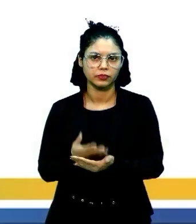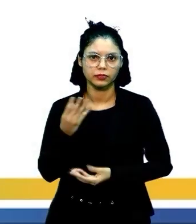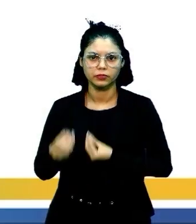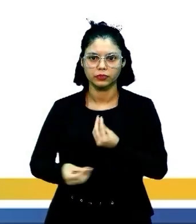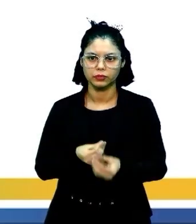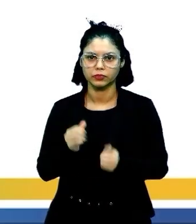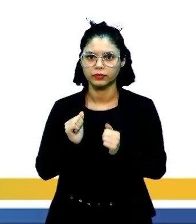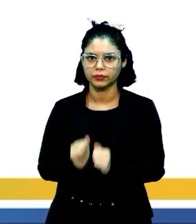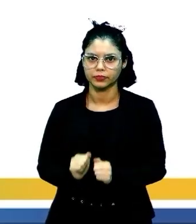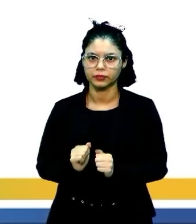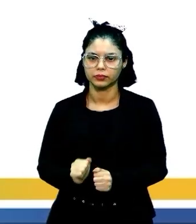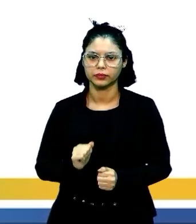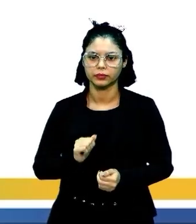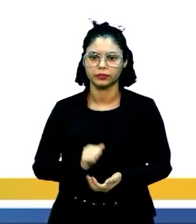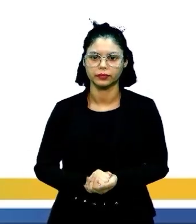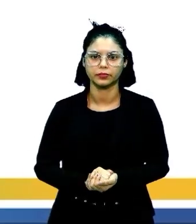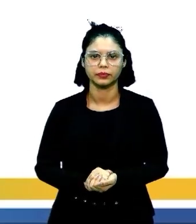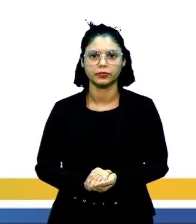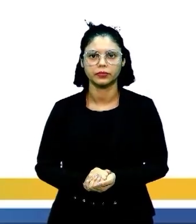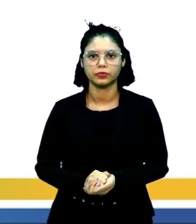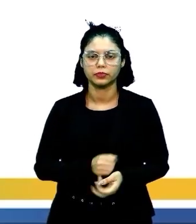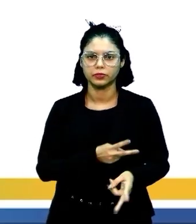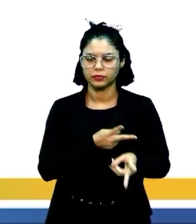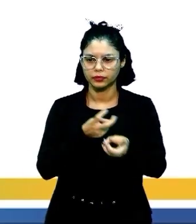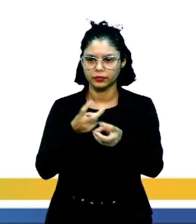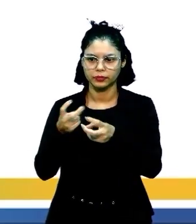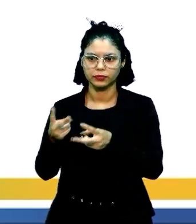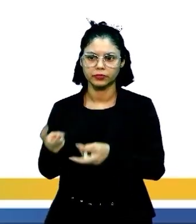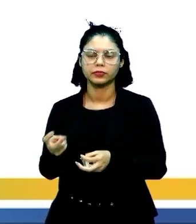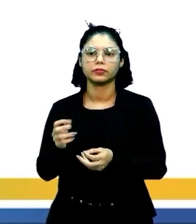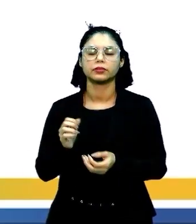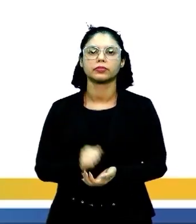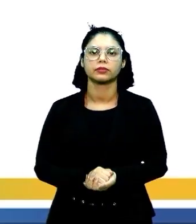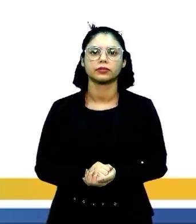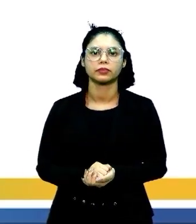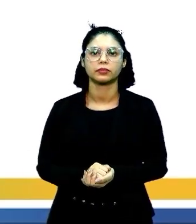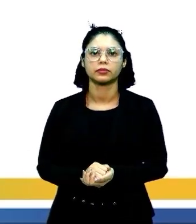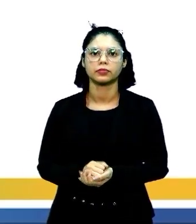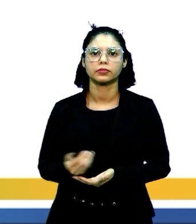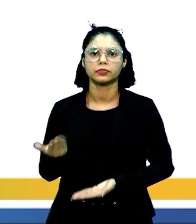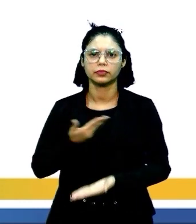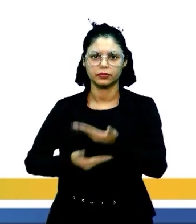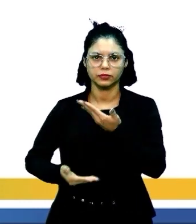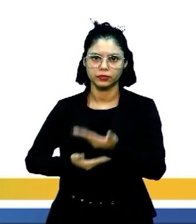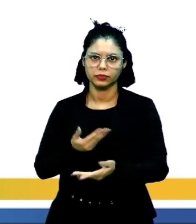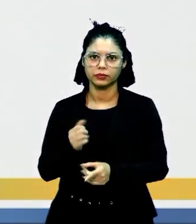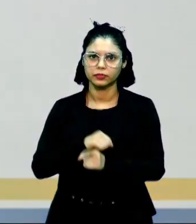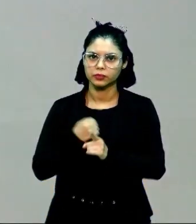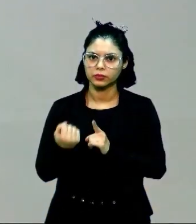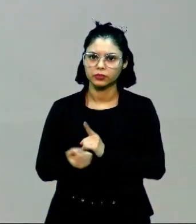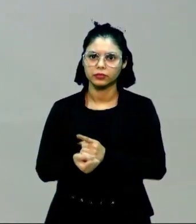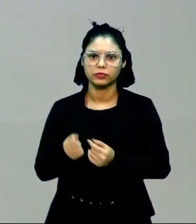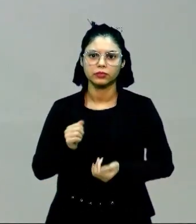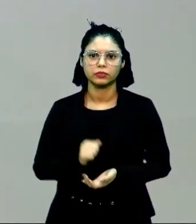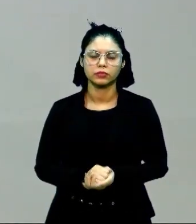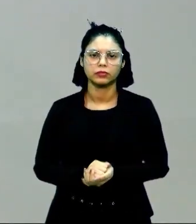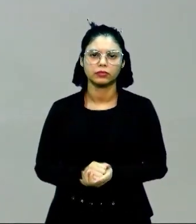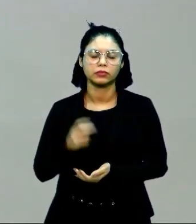vocês podem observar, nós estamos tratando da temática socialização, cultura